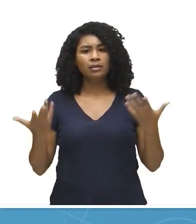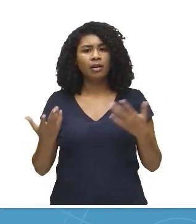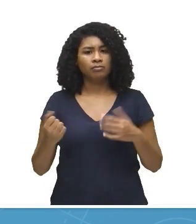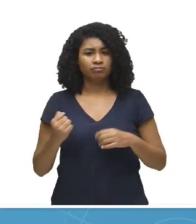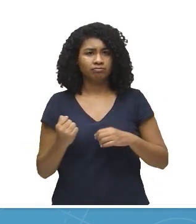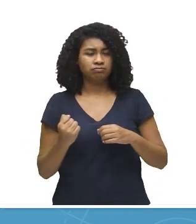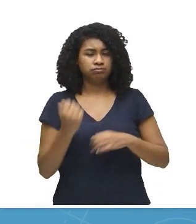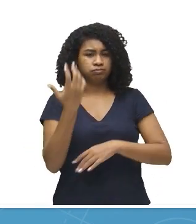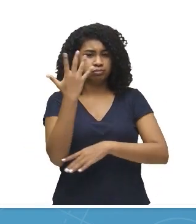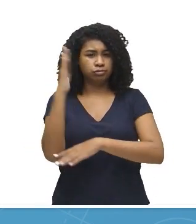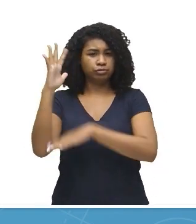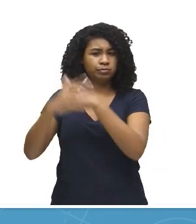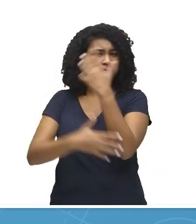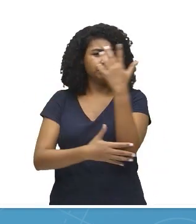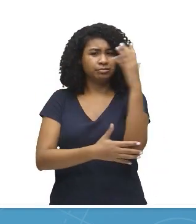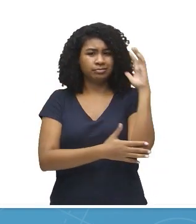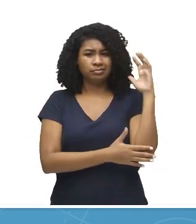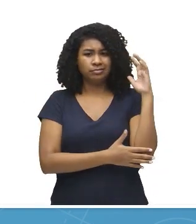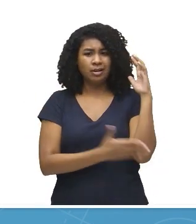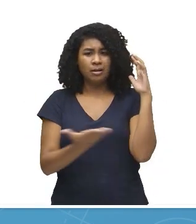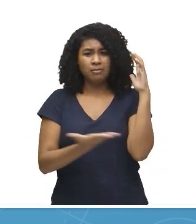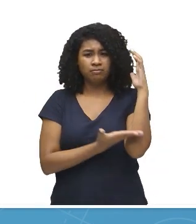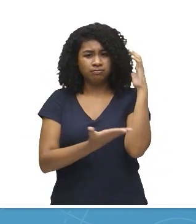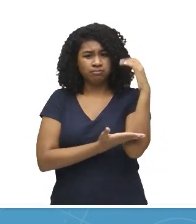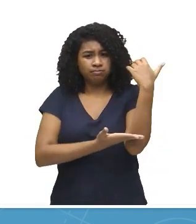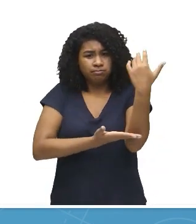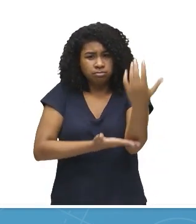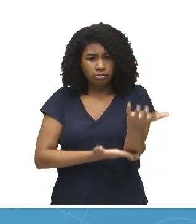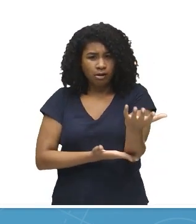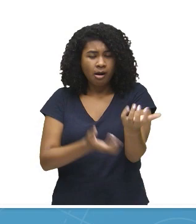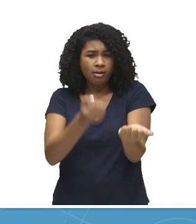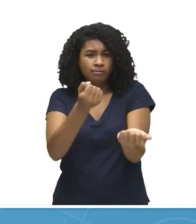desmatado essa área, essa região,